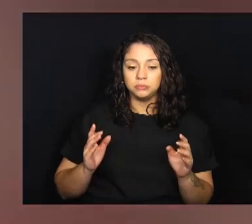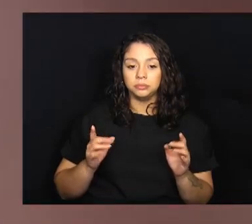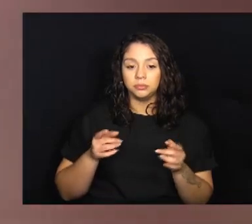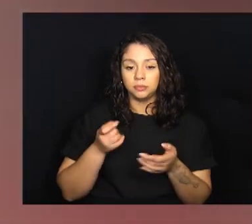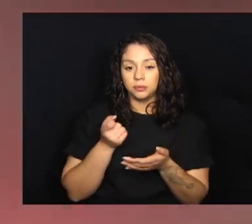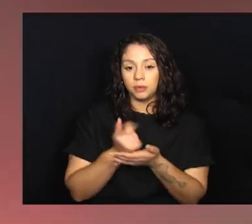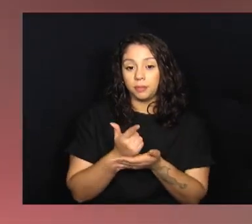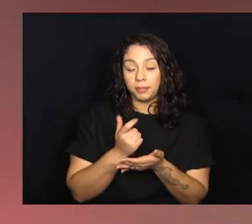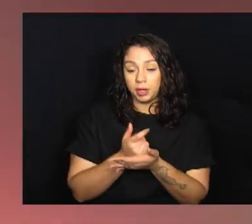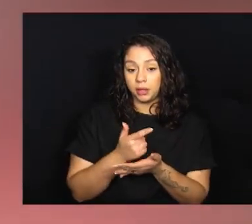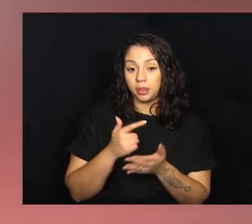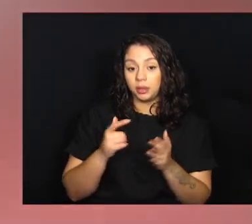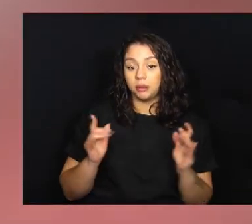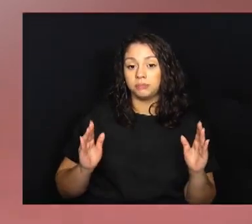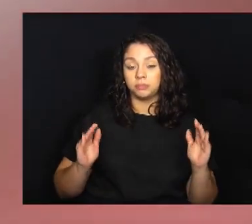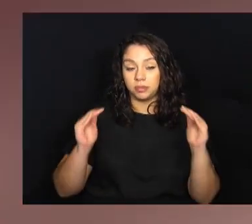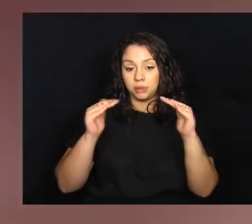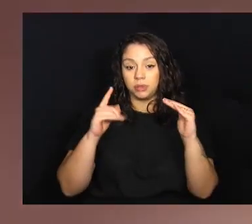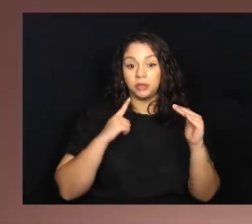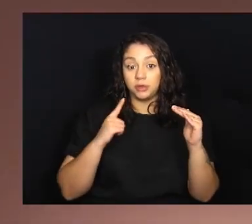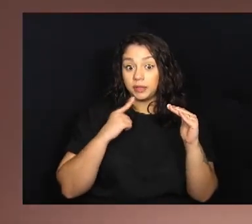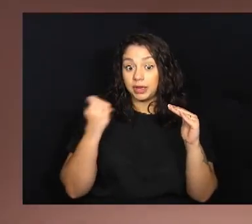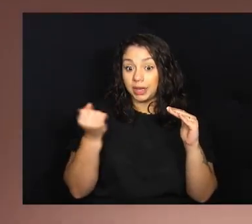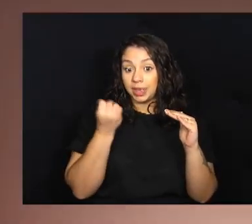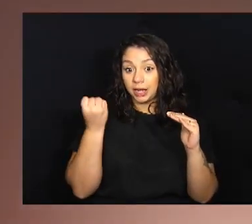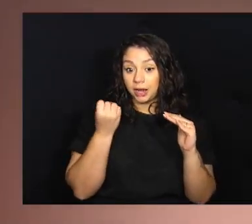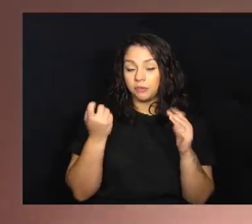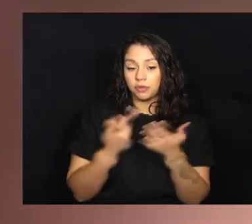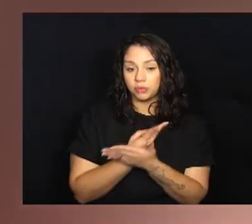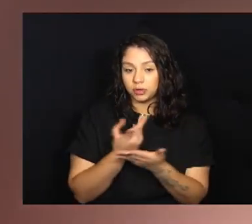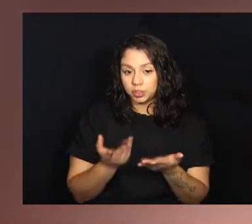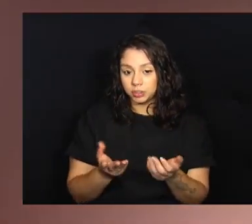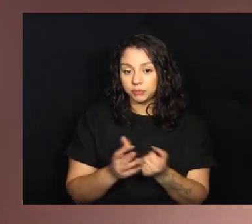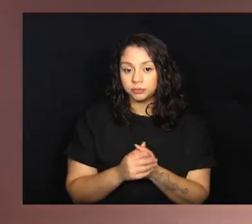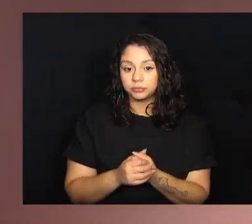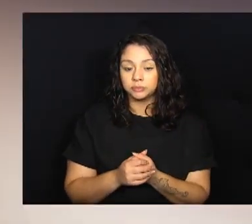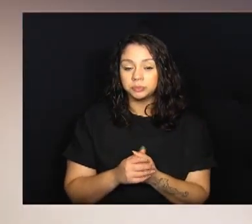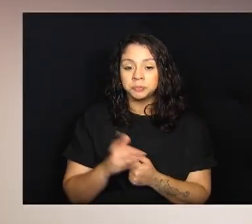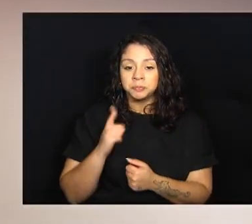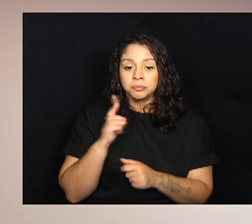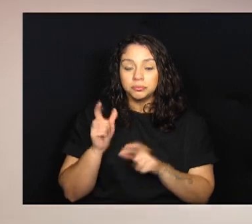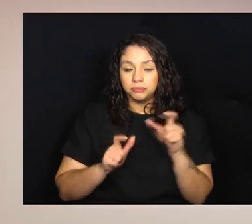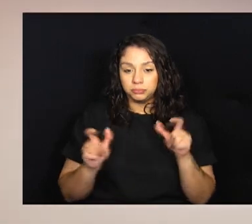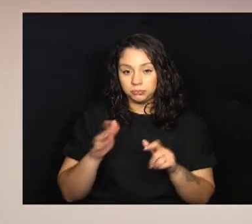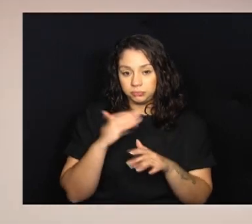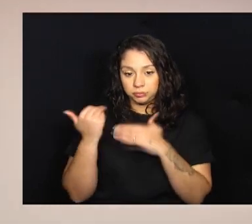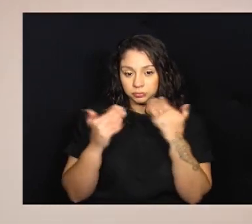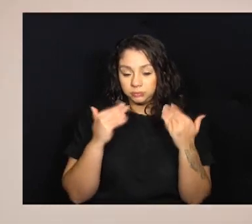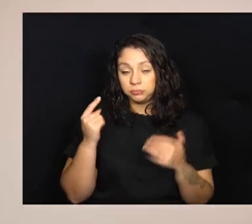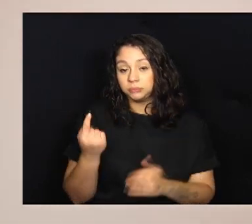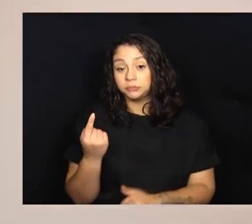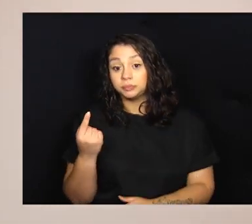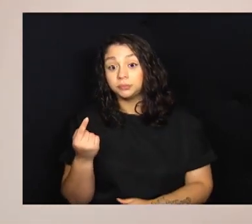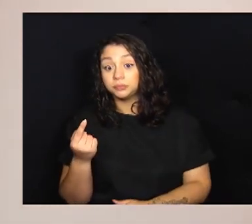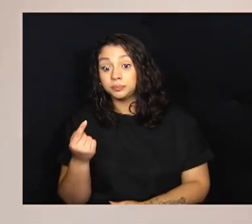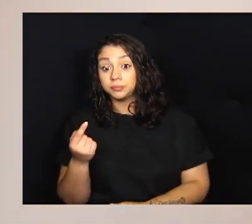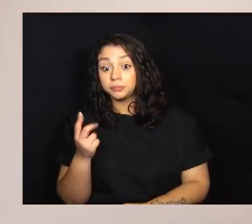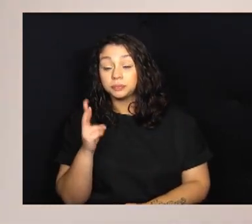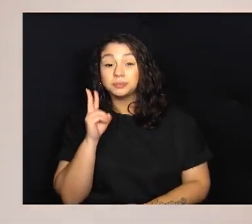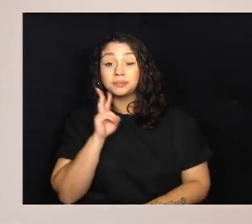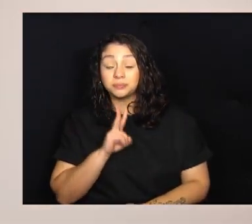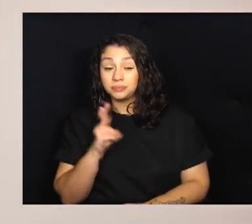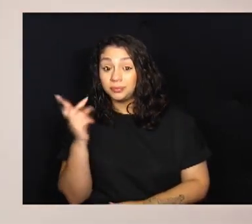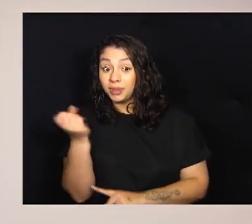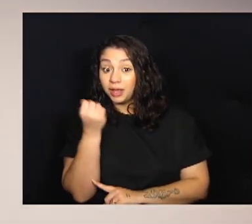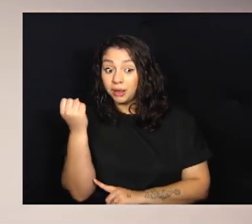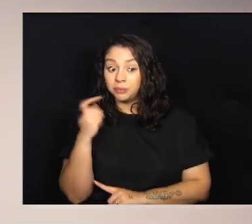Barros, teve um evento gravíssimo ali, né? Com um óbito e outra vítima grave, que está na unidade de terapia